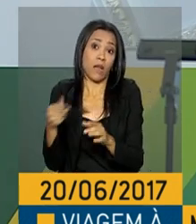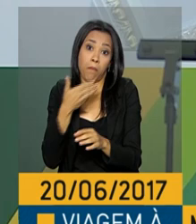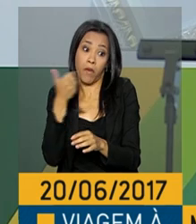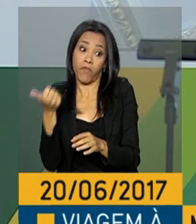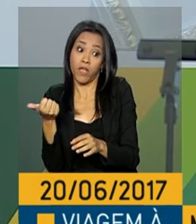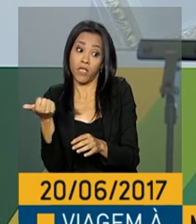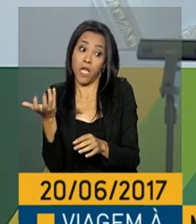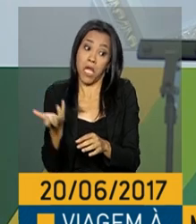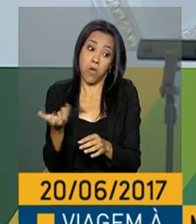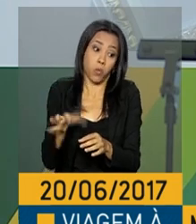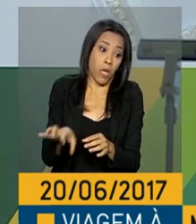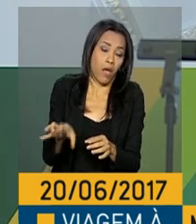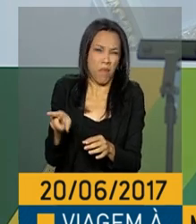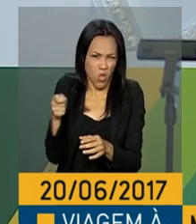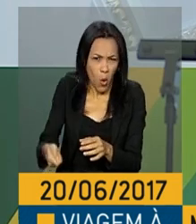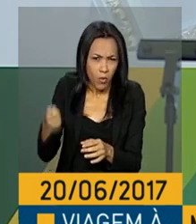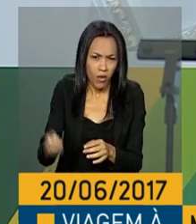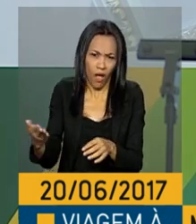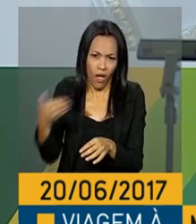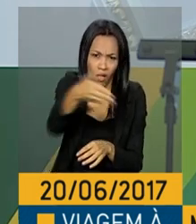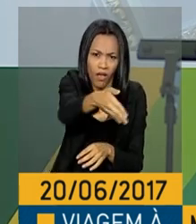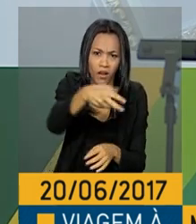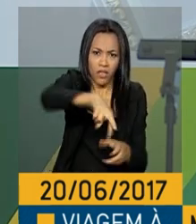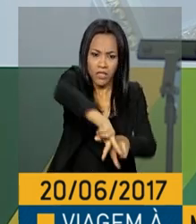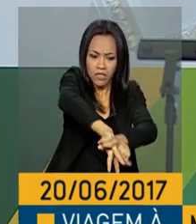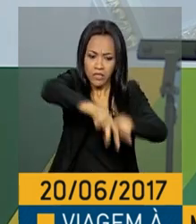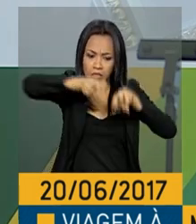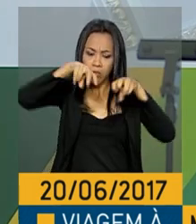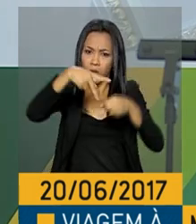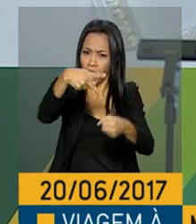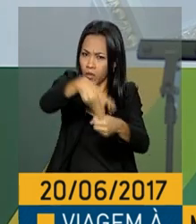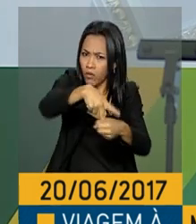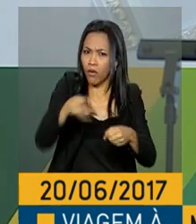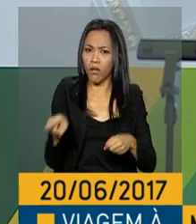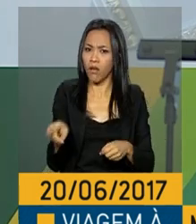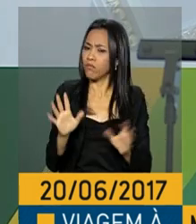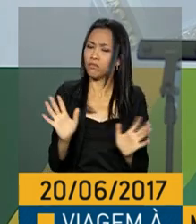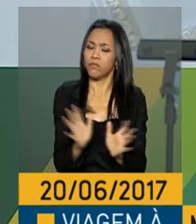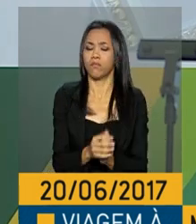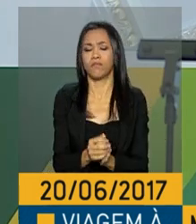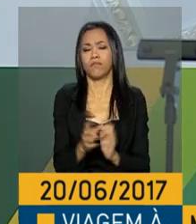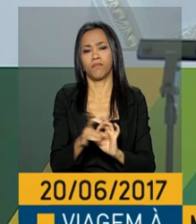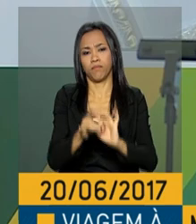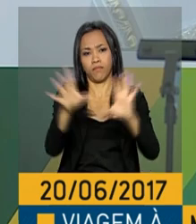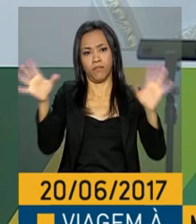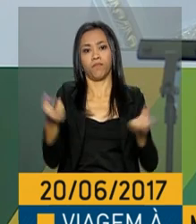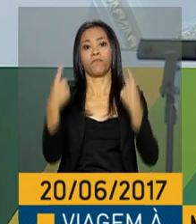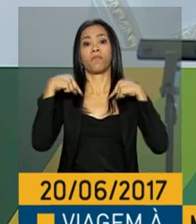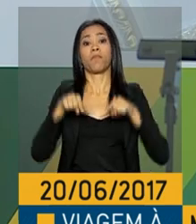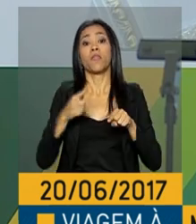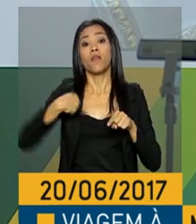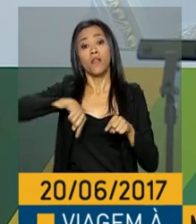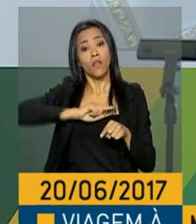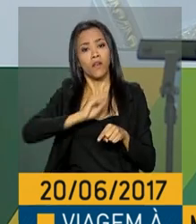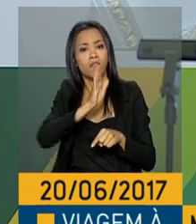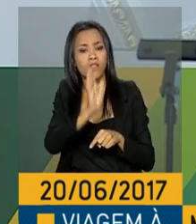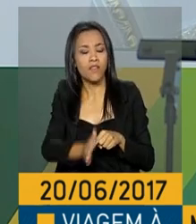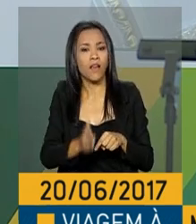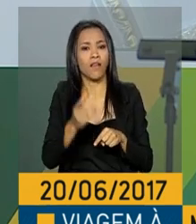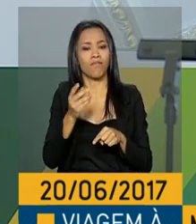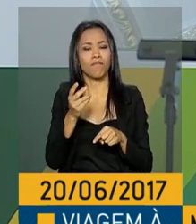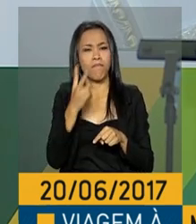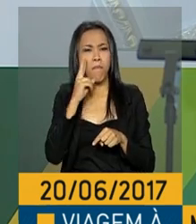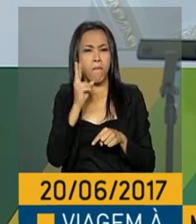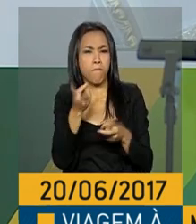preferência, mas não a obrigatoriedade da participação. E nós já verificamos logo nos primeiros